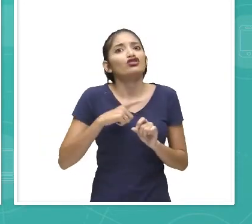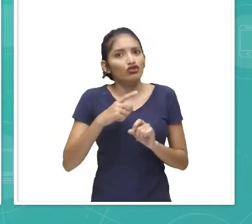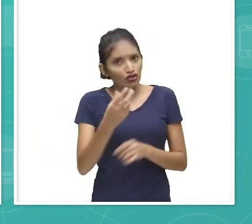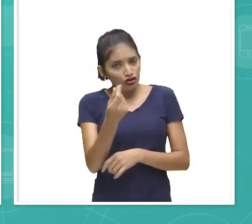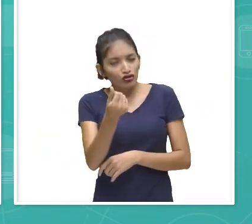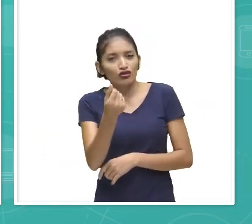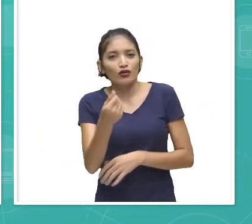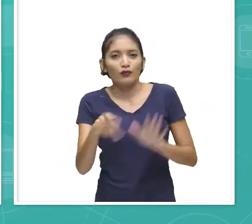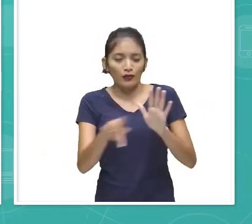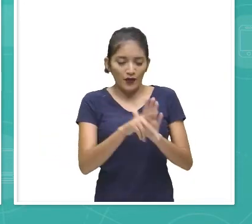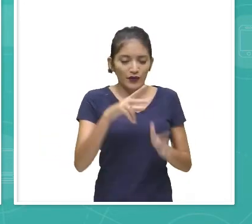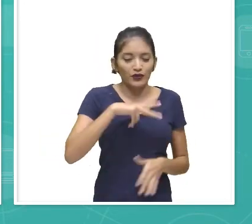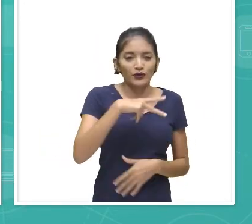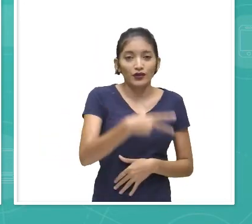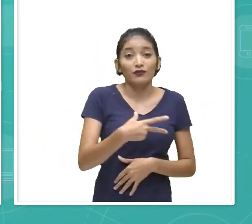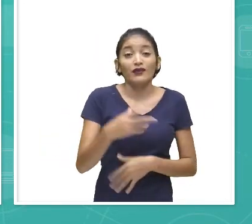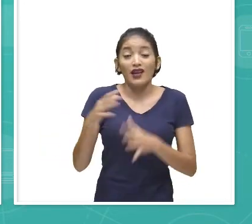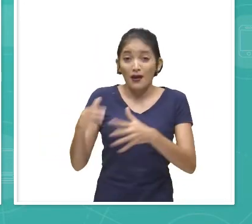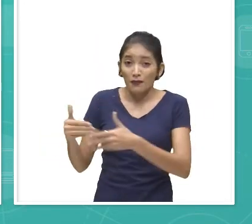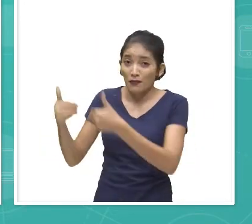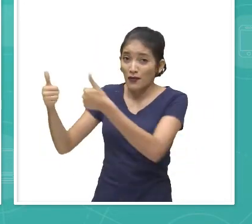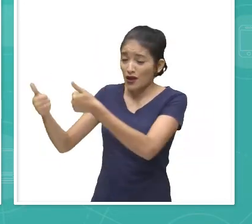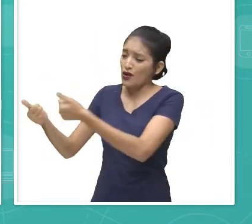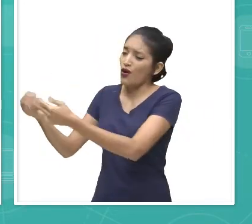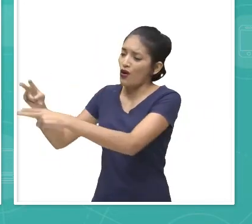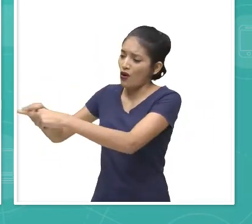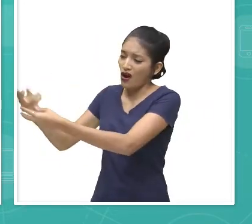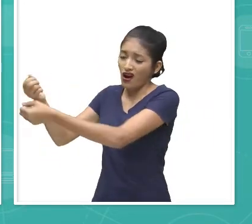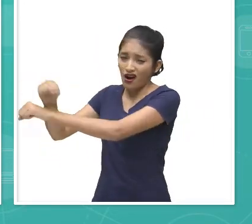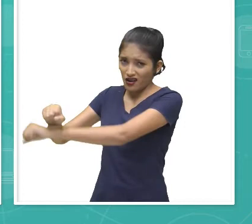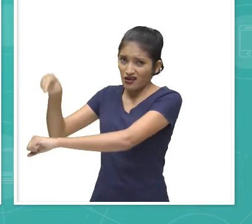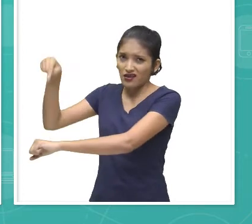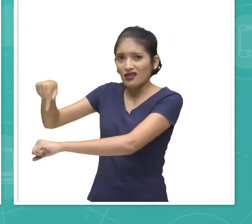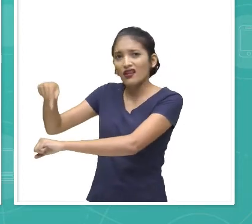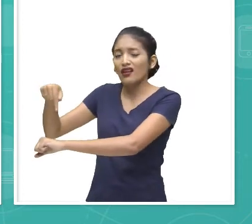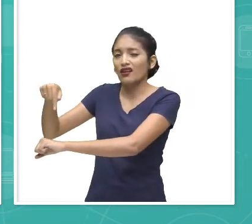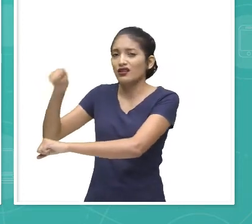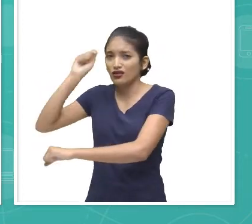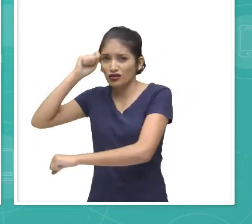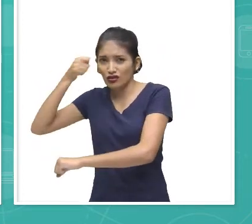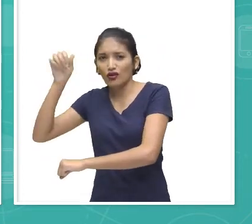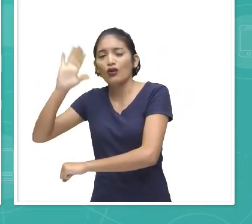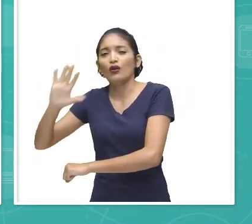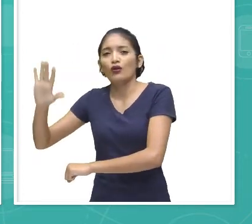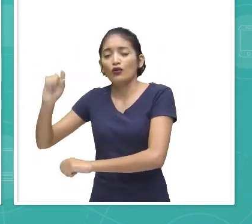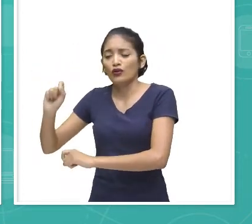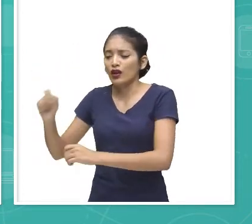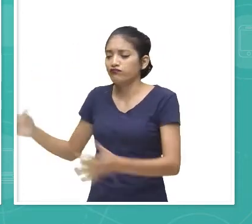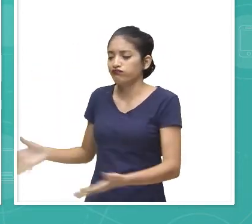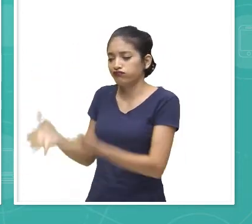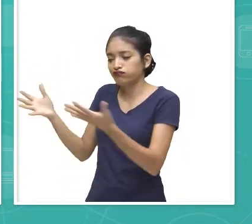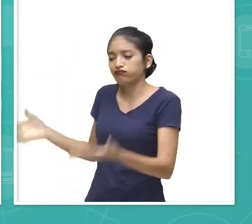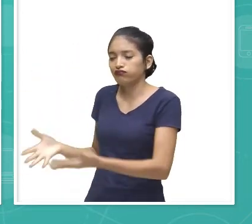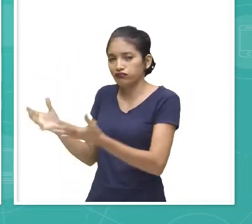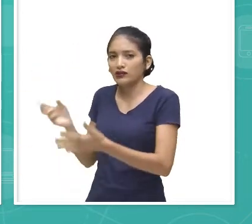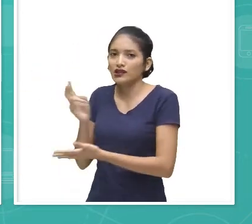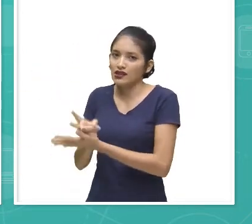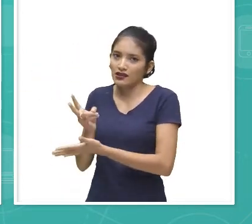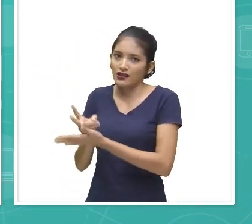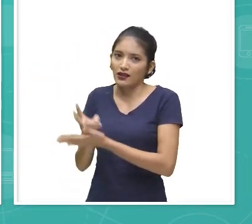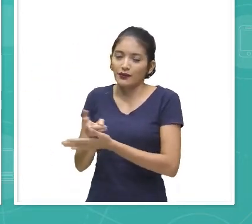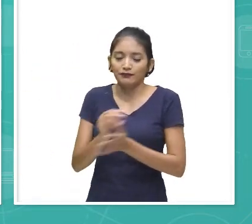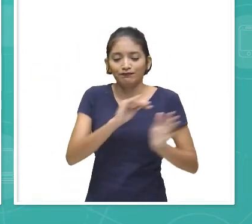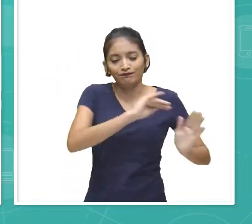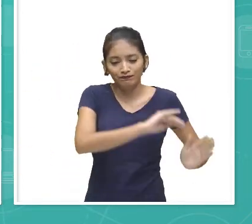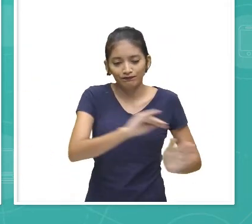para os portugueses. Então, era melhor que a escravidão desses africanos fosse estimulada. Certinho? Então, vamos prosseguir aí a